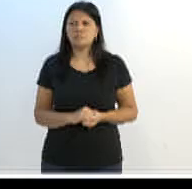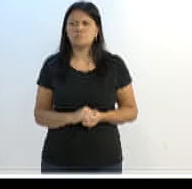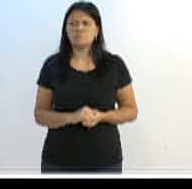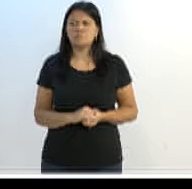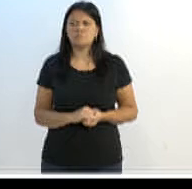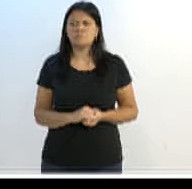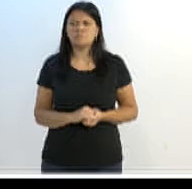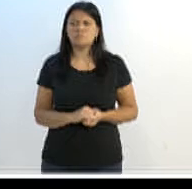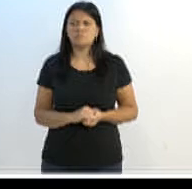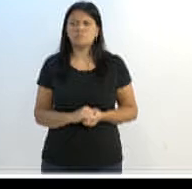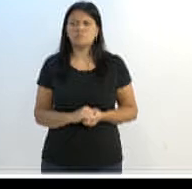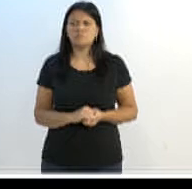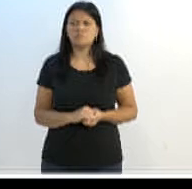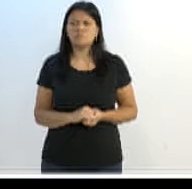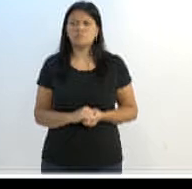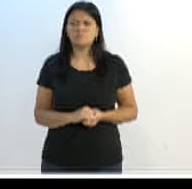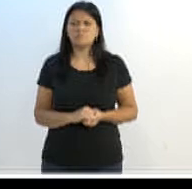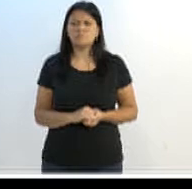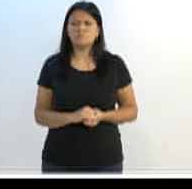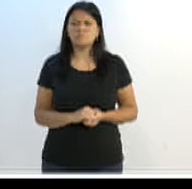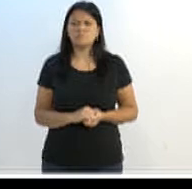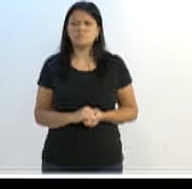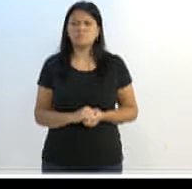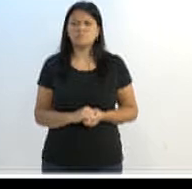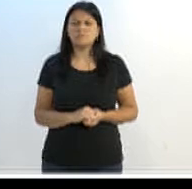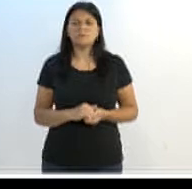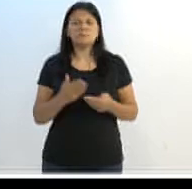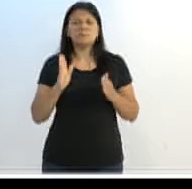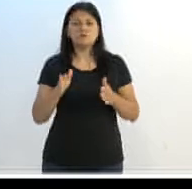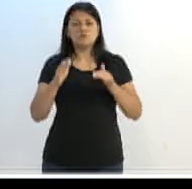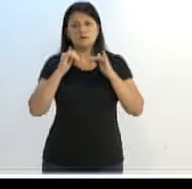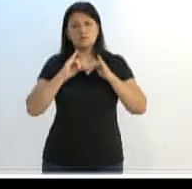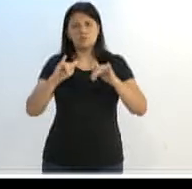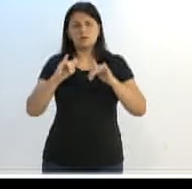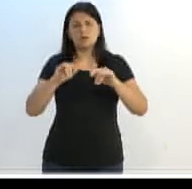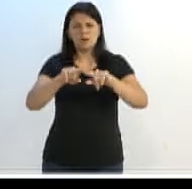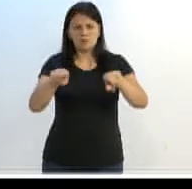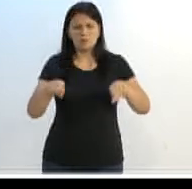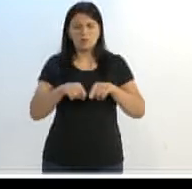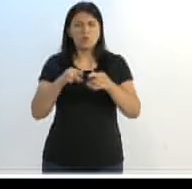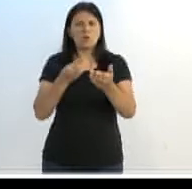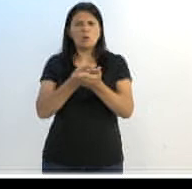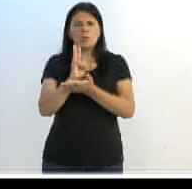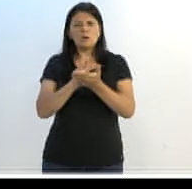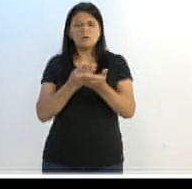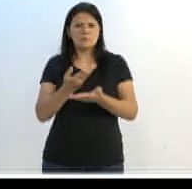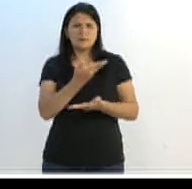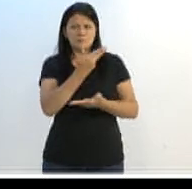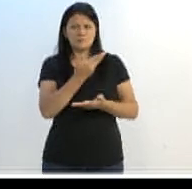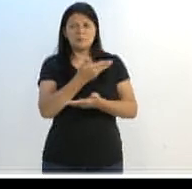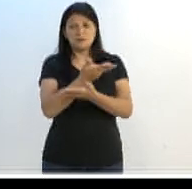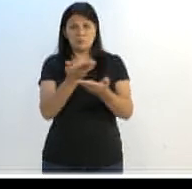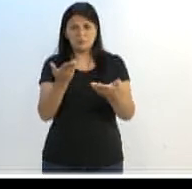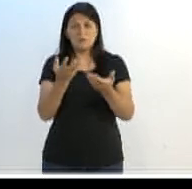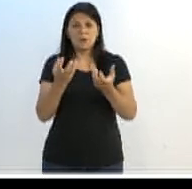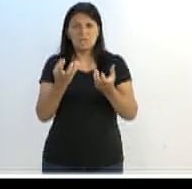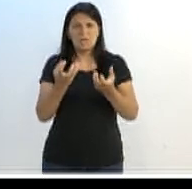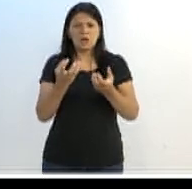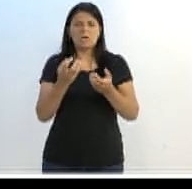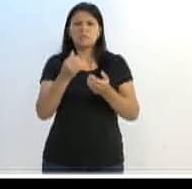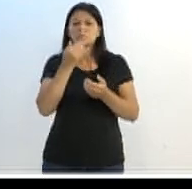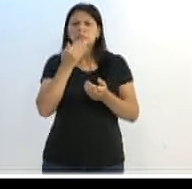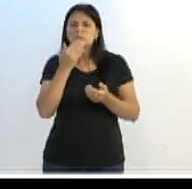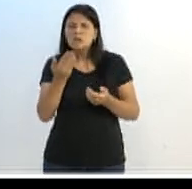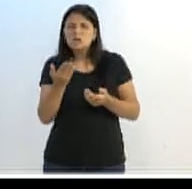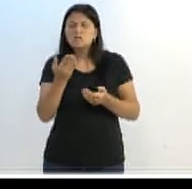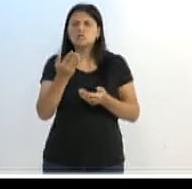Mais uma foto ali. Então, como eu tinha colocado para vocês, o WhatsApp do meu gabinete deixou à disposição para quem quiser encaminhar as